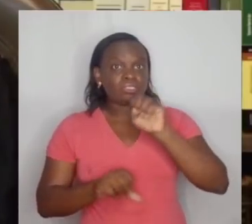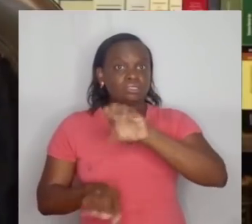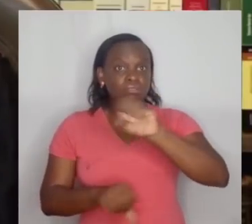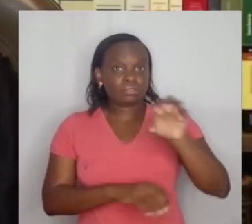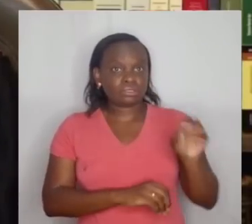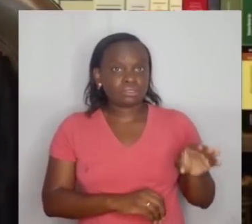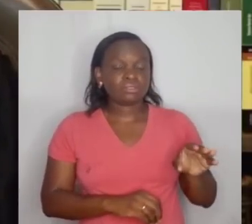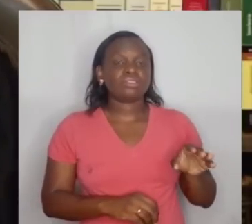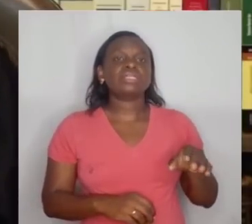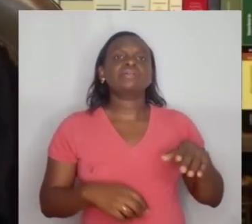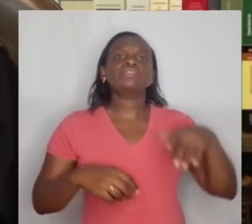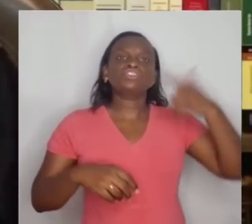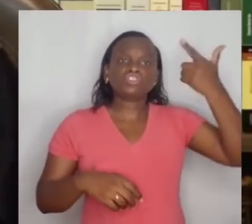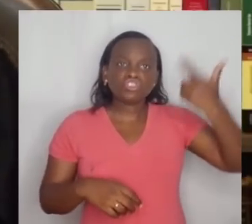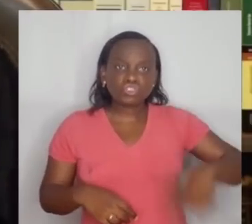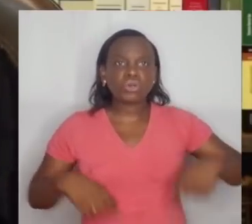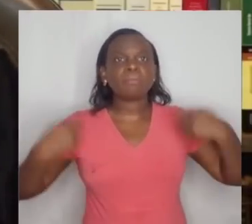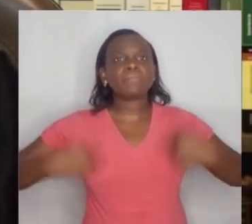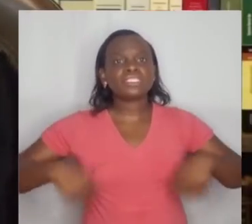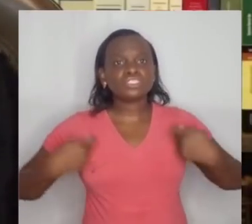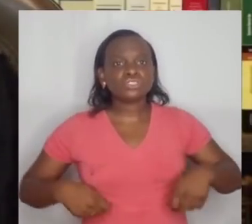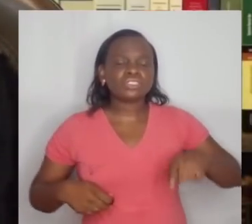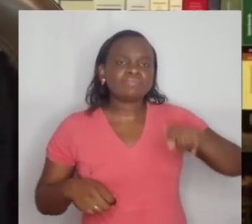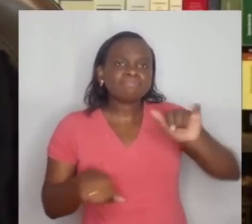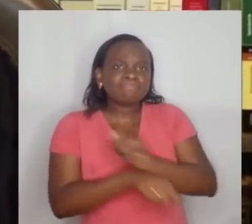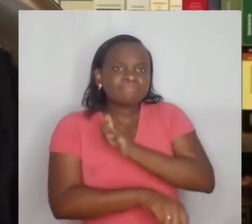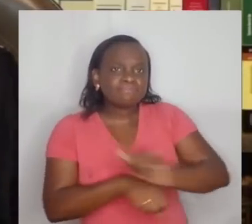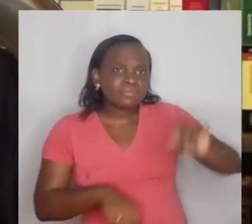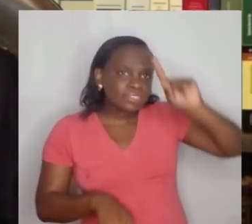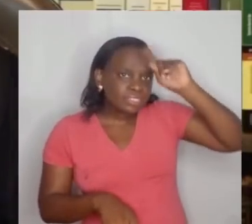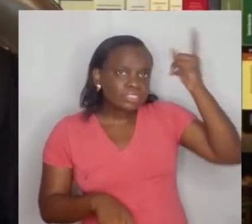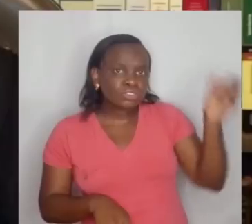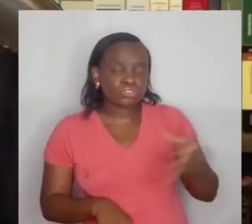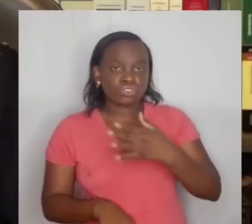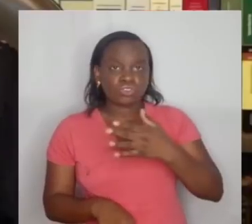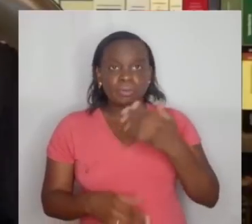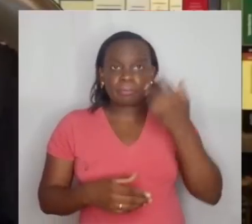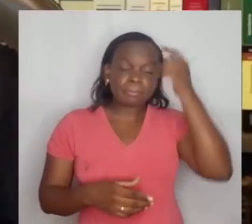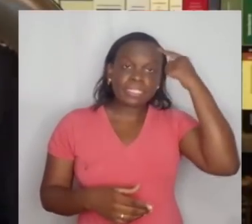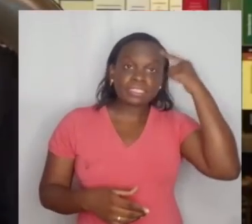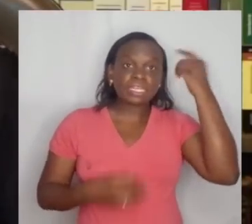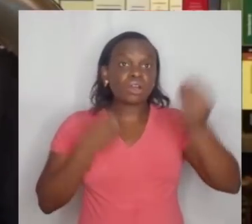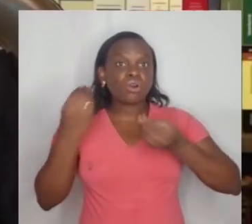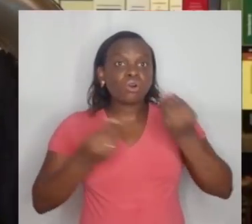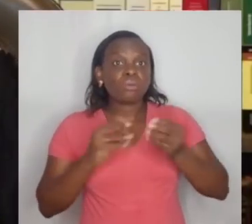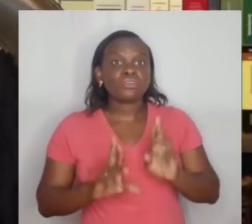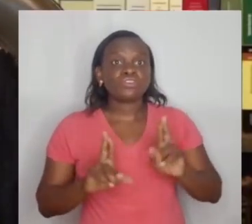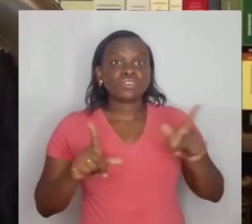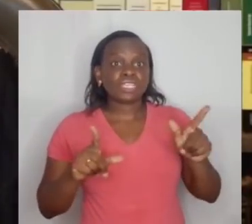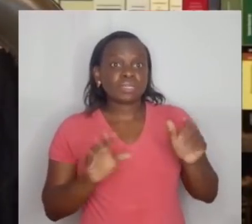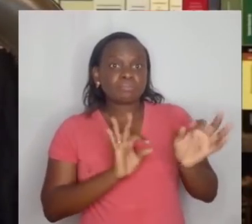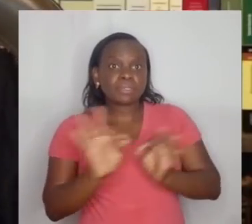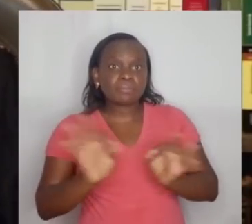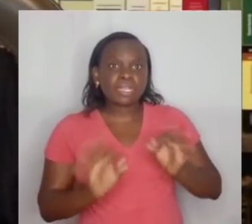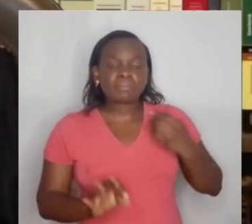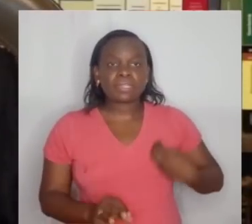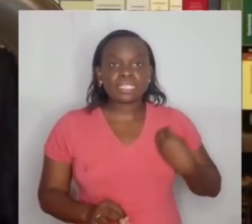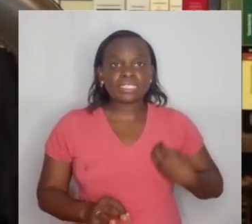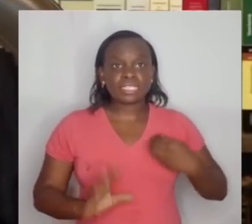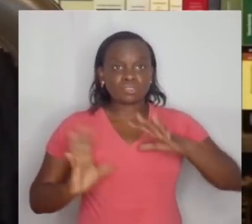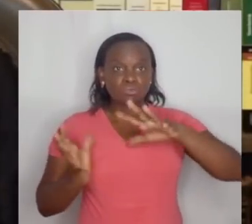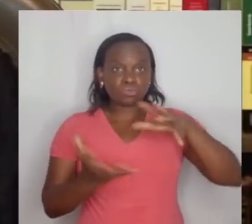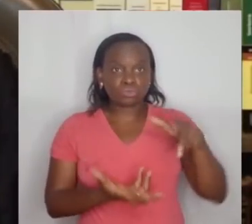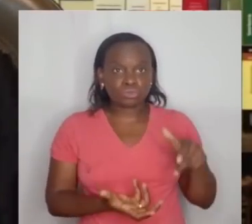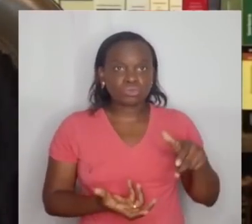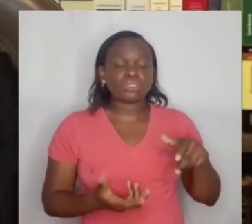em educação, teve que, mais uma vez, se reinventar, pensar em formas diferentes de construir sua